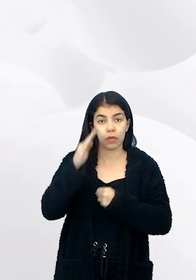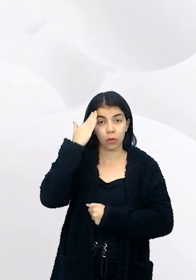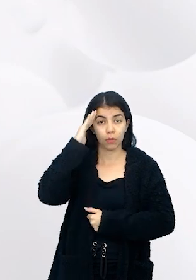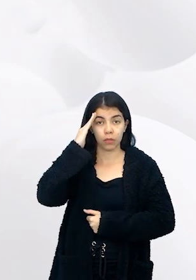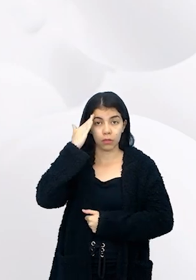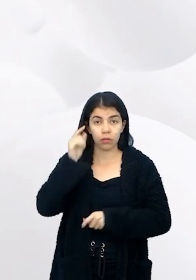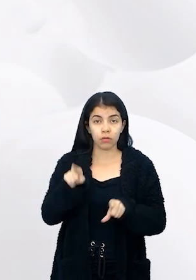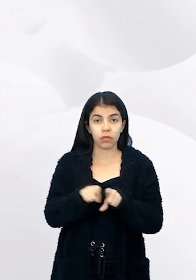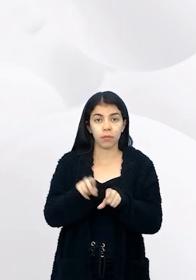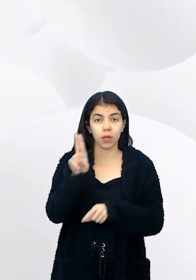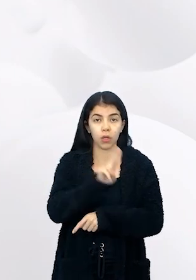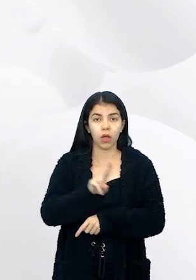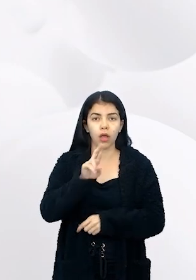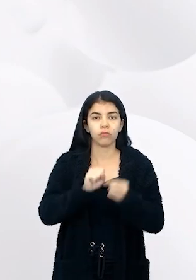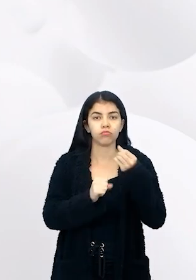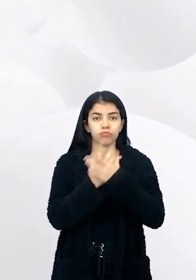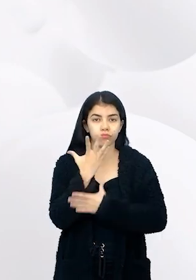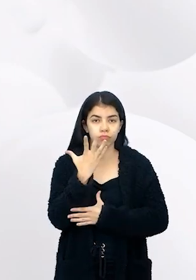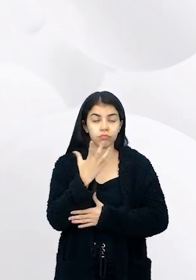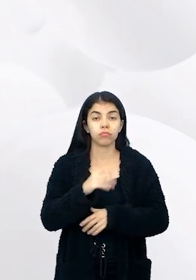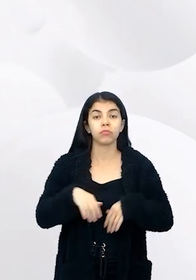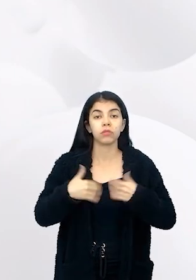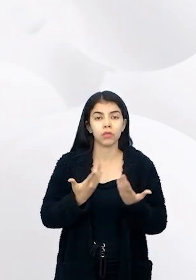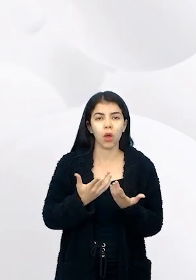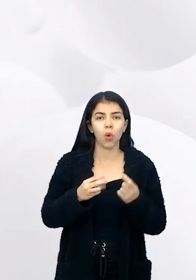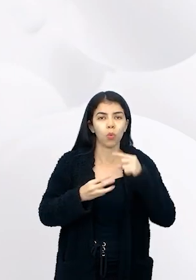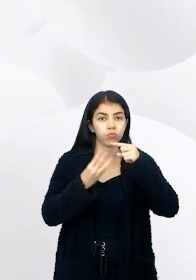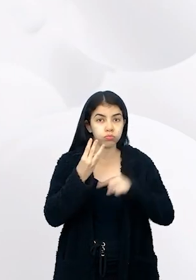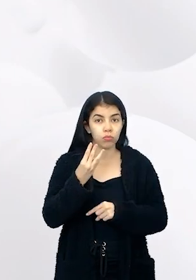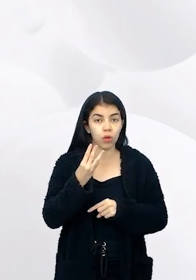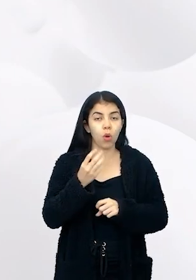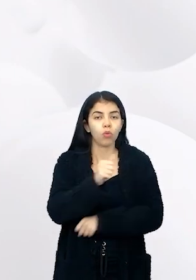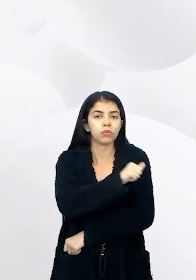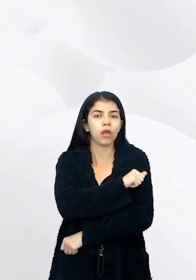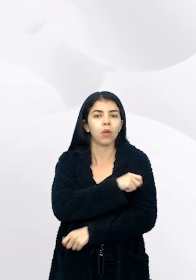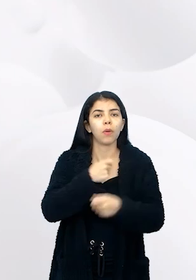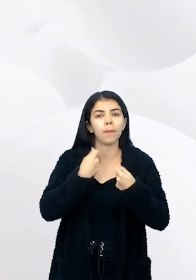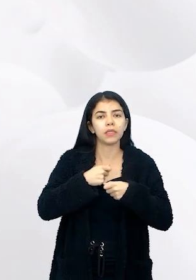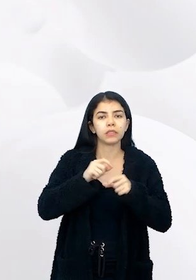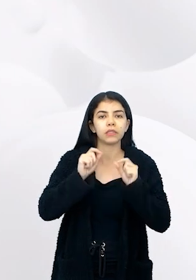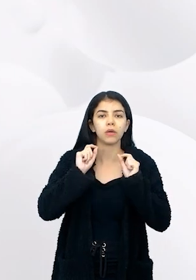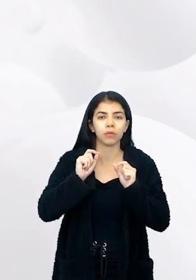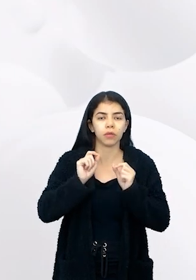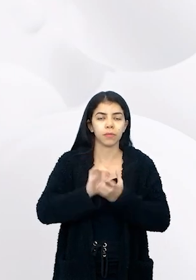compreender, utilizar e criar, né? Então, tudo isso os estudantes eles acabam